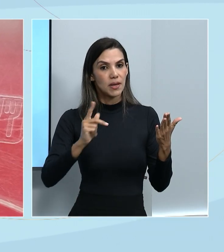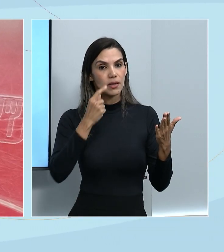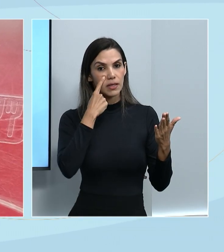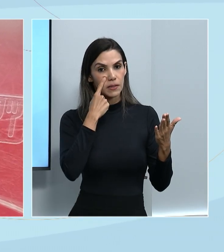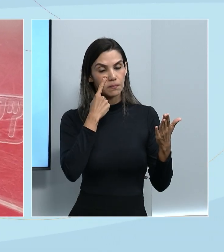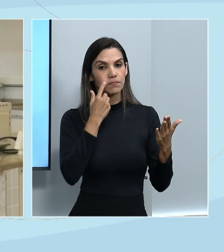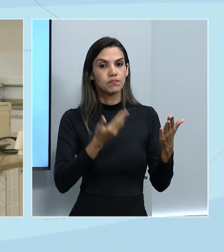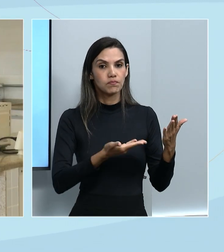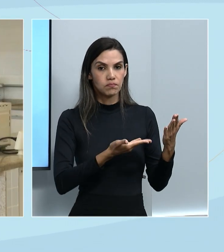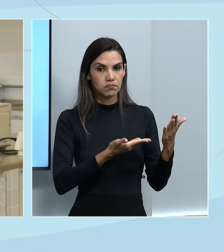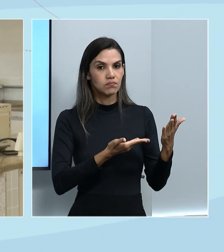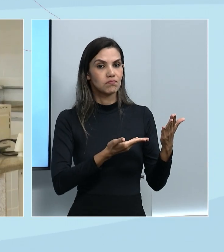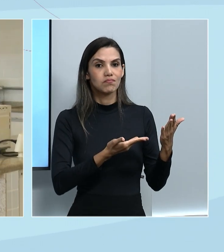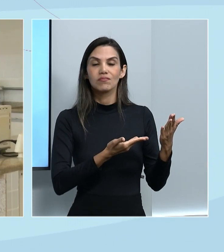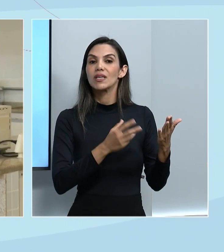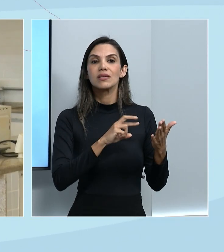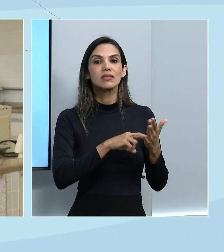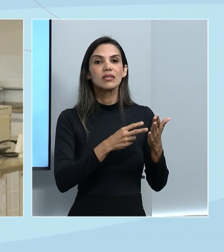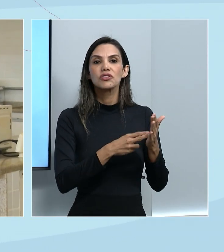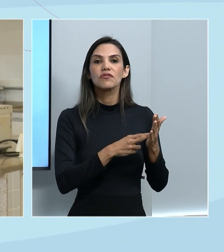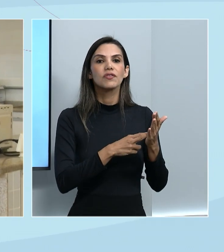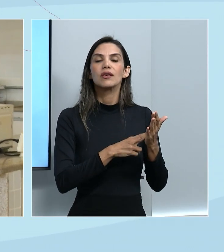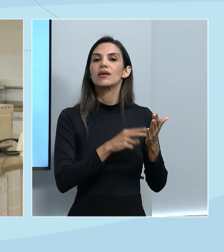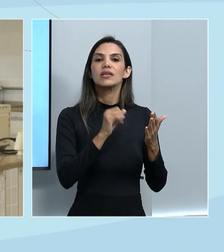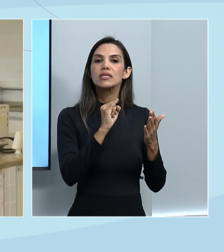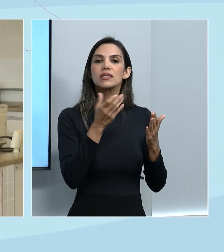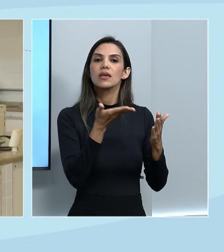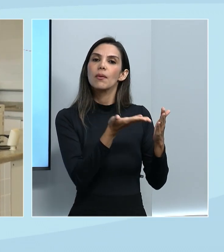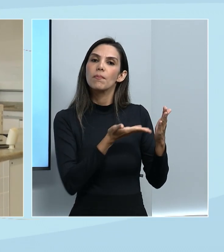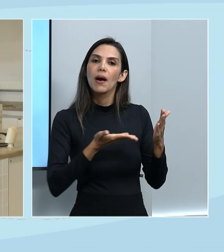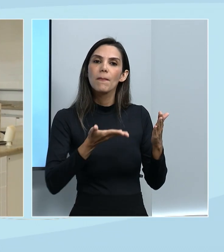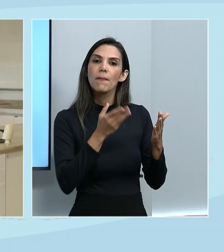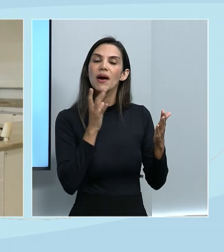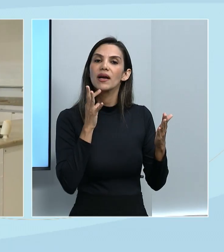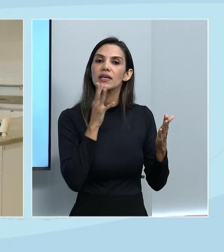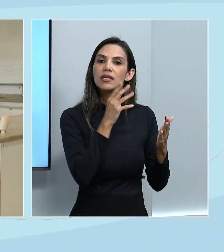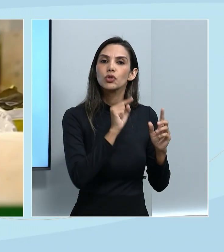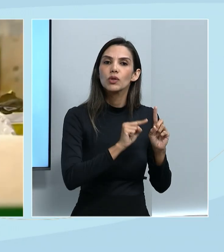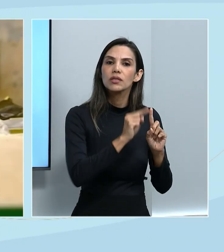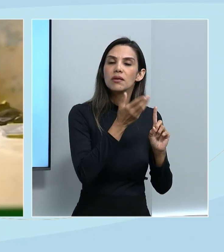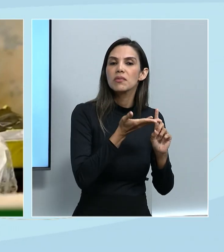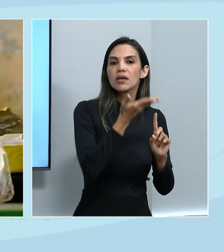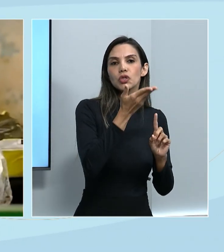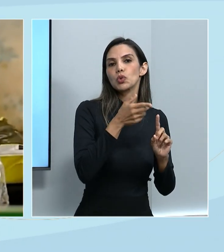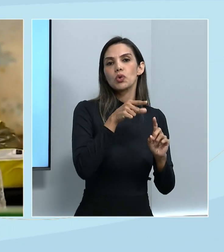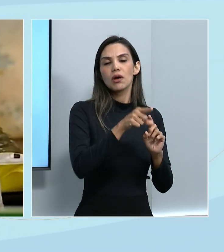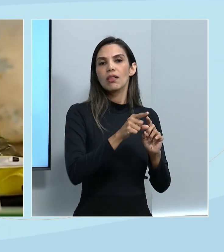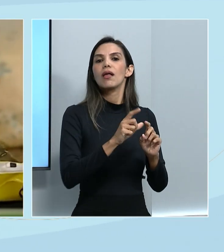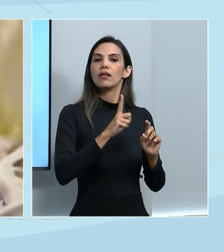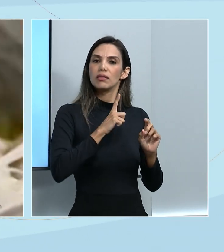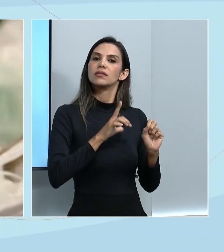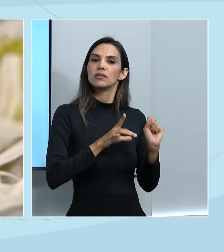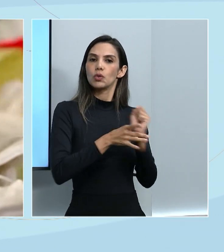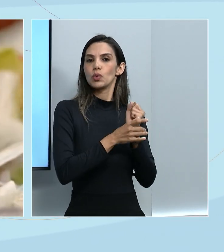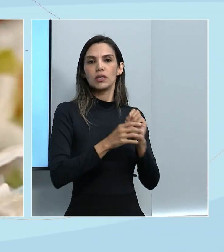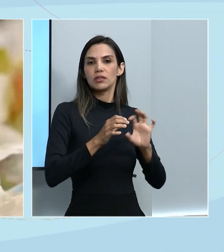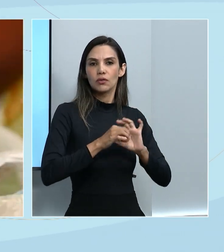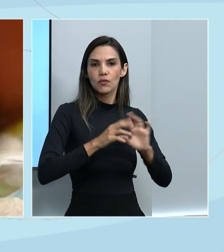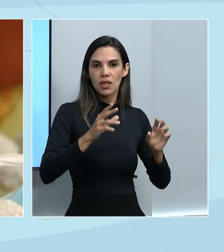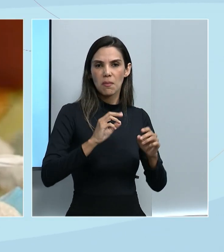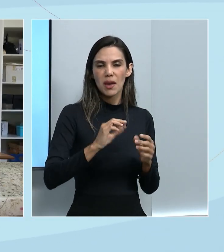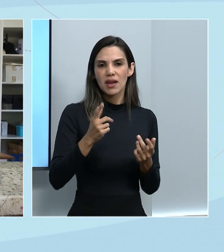embaixo, significa que ela não vai liberar compostos tóxicos com o aumento da temperatura. Por conta dos impactos causados